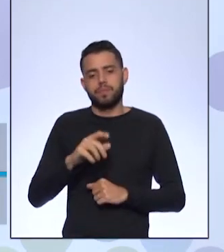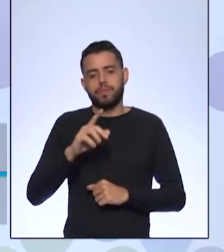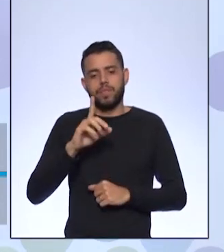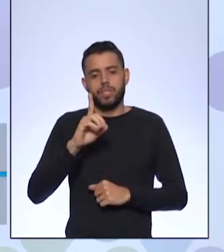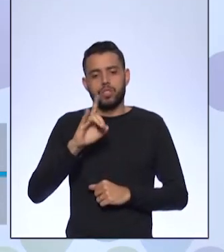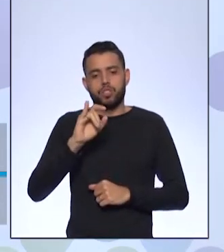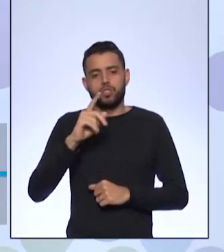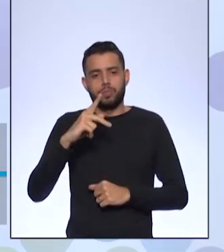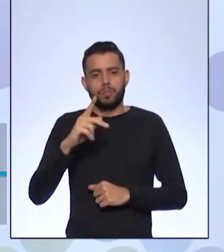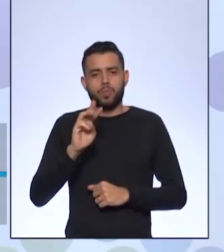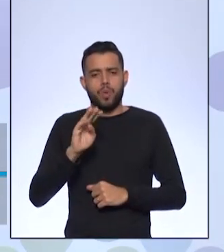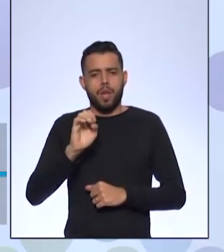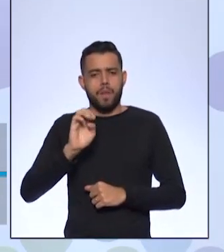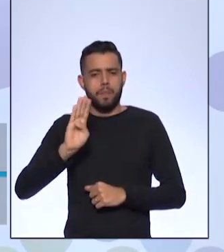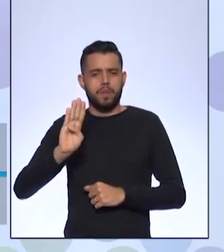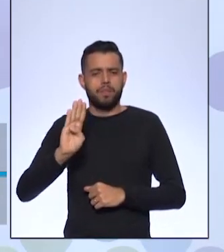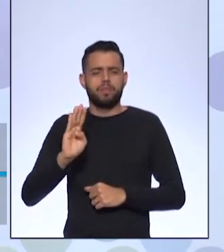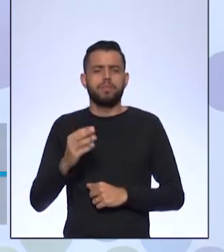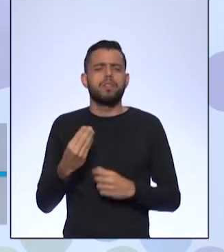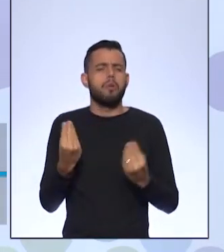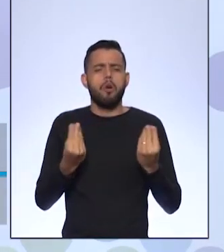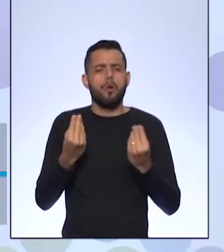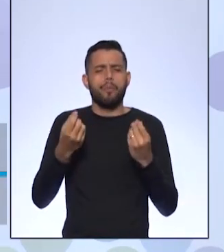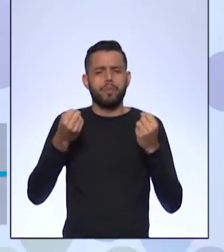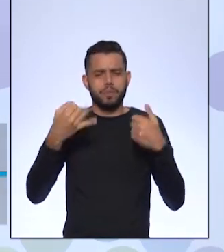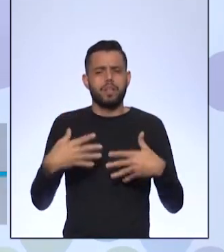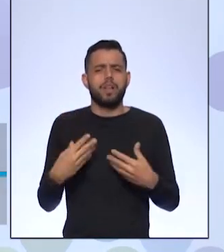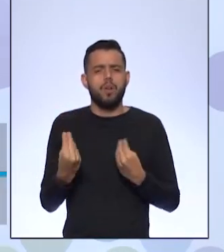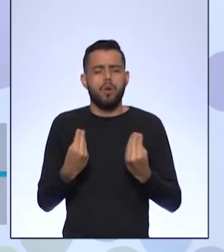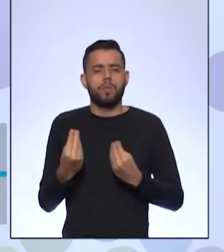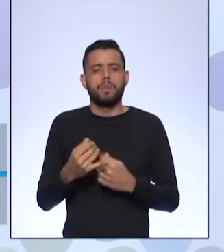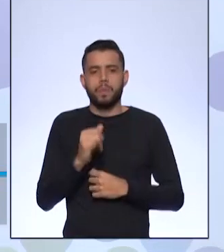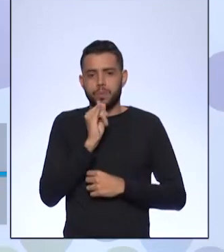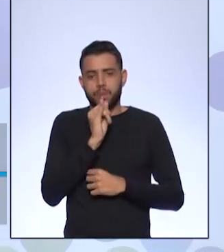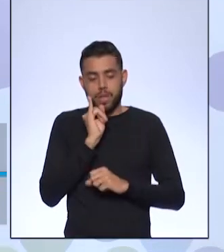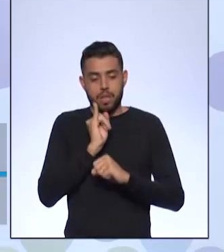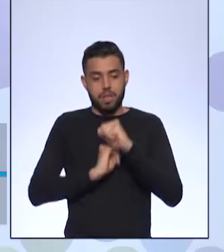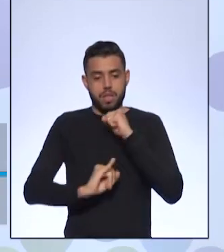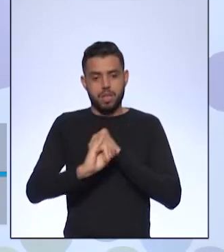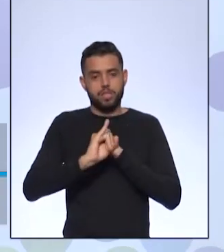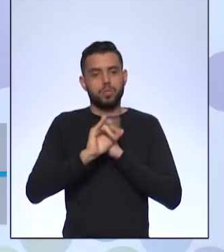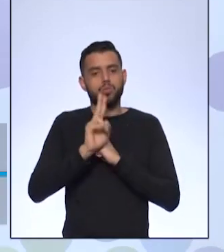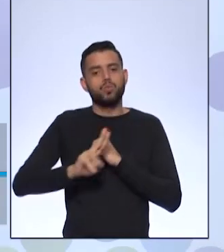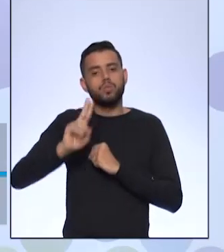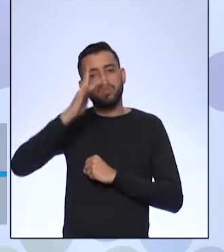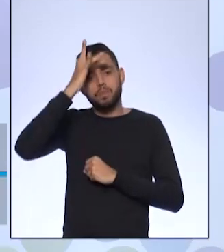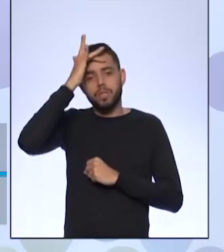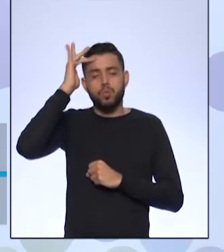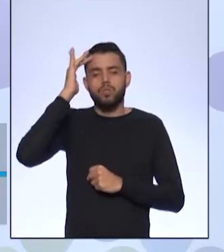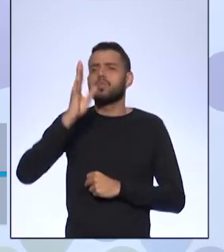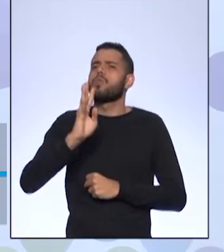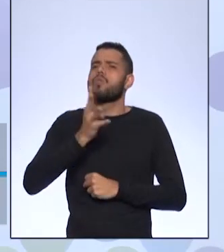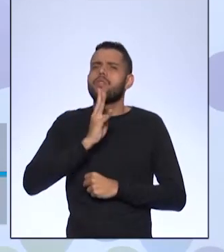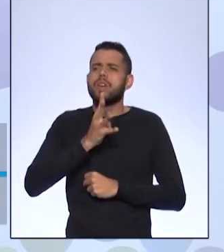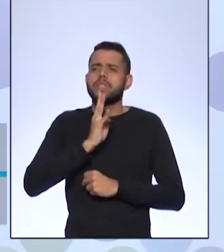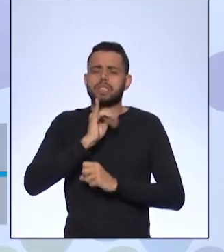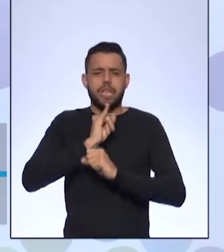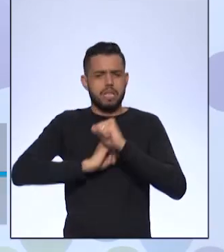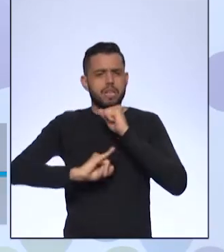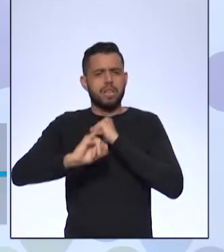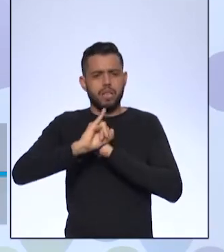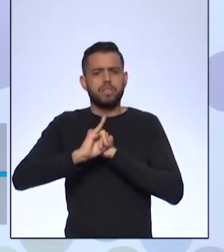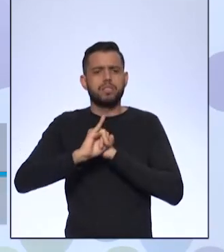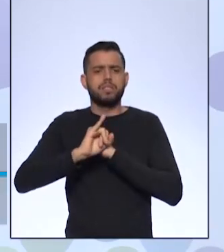é... Como explicar? Imagina que, assim, existe uma parte da internet que é usada por pessoas que têm um pleno conhecimento da internet